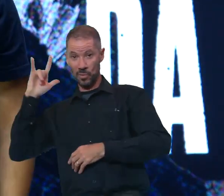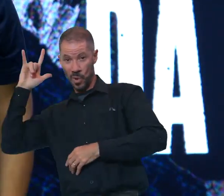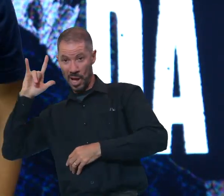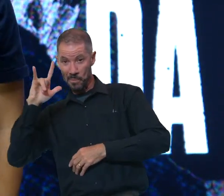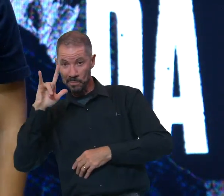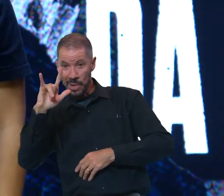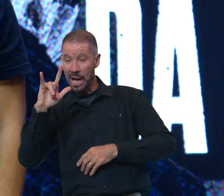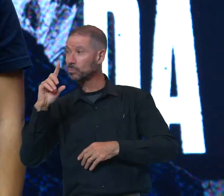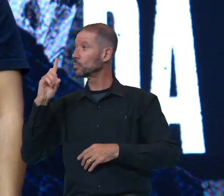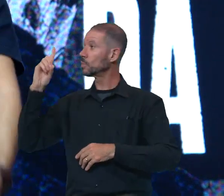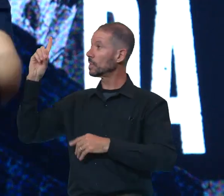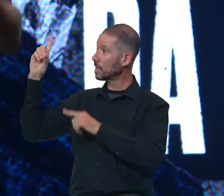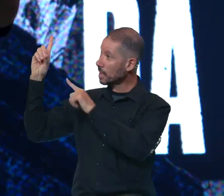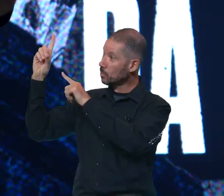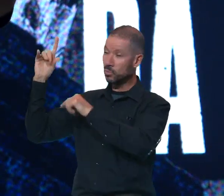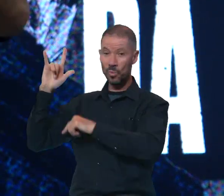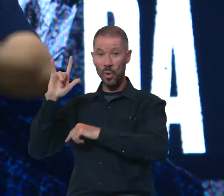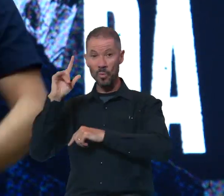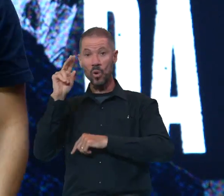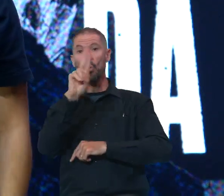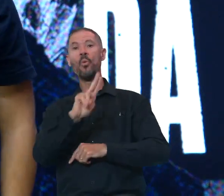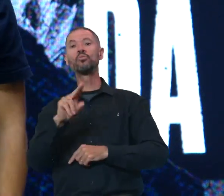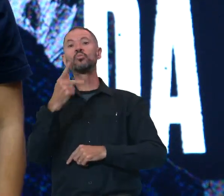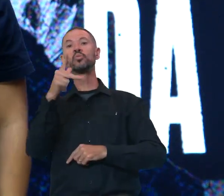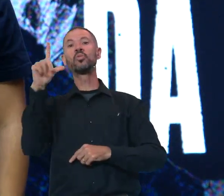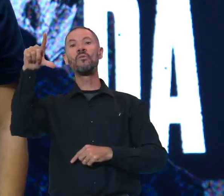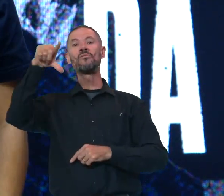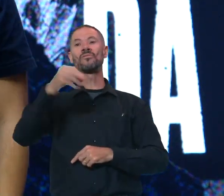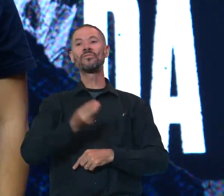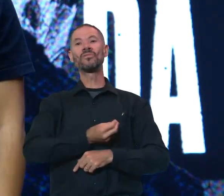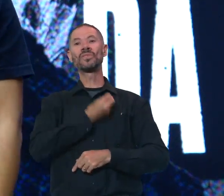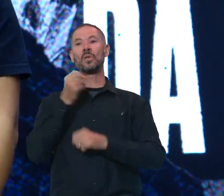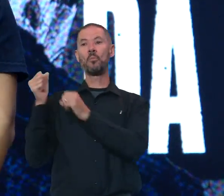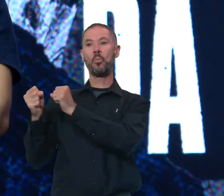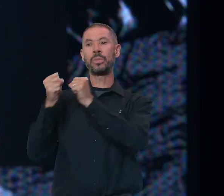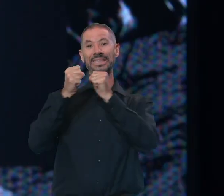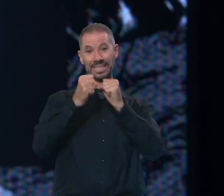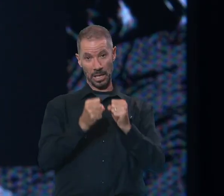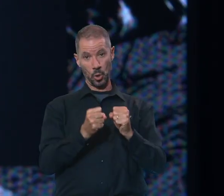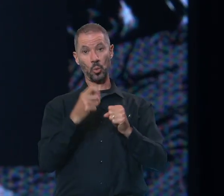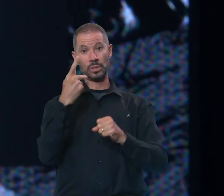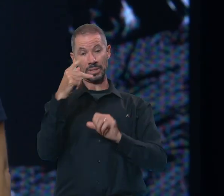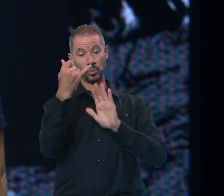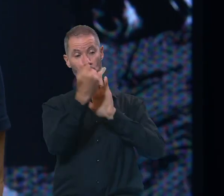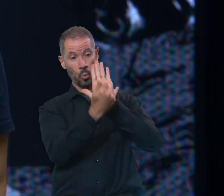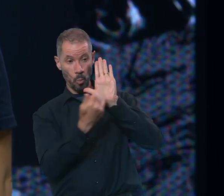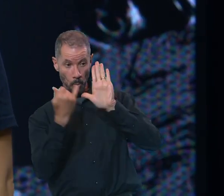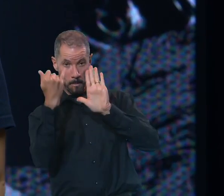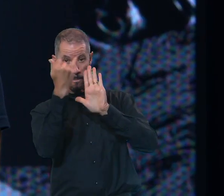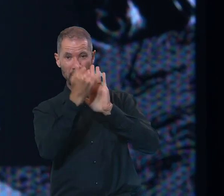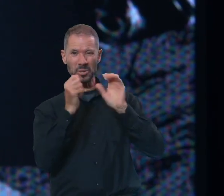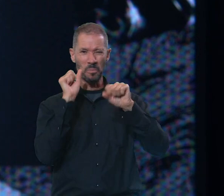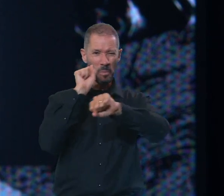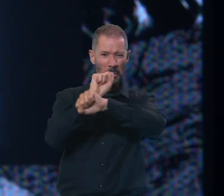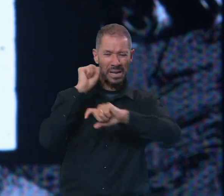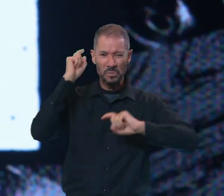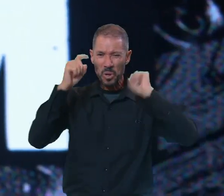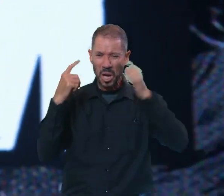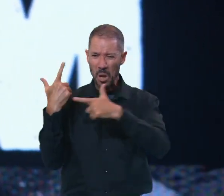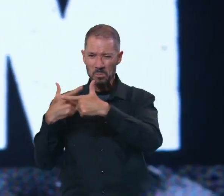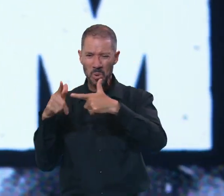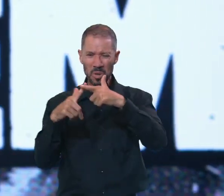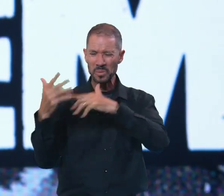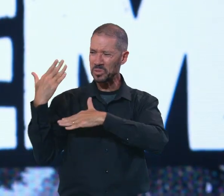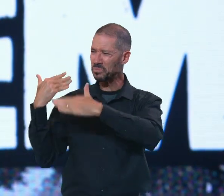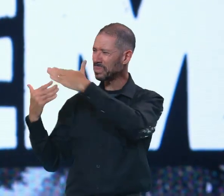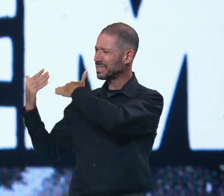planos tremendos para a tua vida, Ele vai usar a tua vida assim de maneira poderosa. Para de se preocupar com a sua imagem, para de se preocupar com os problemas do